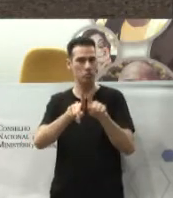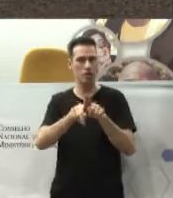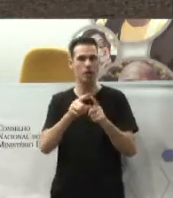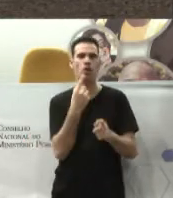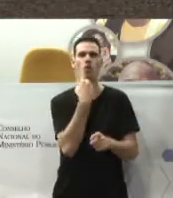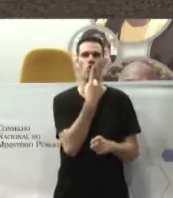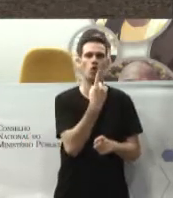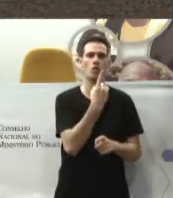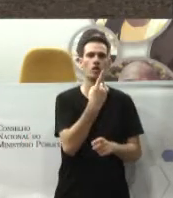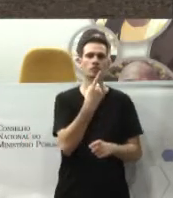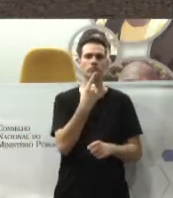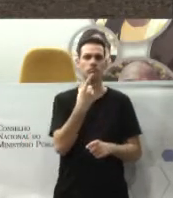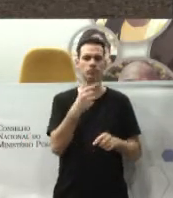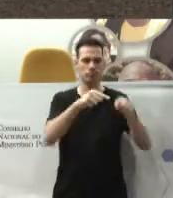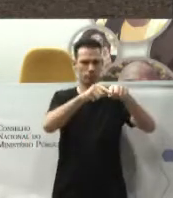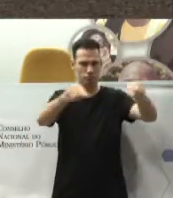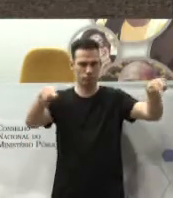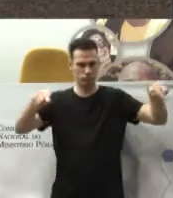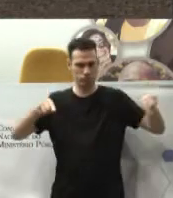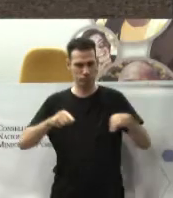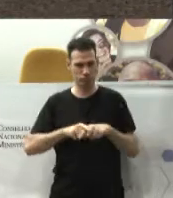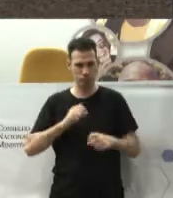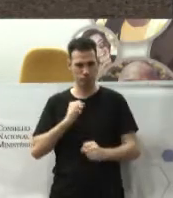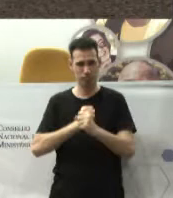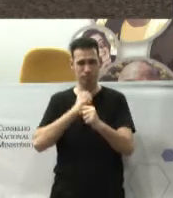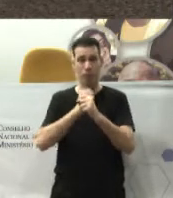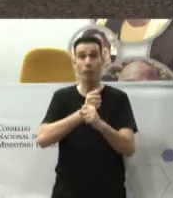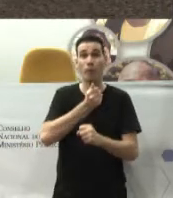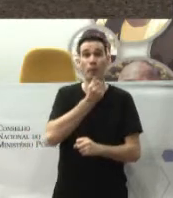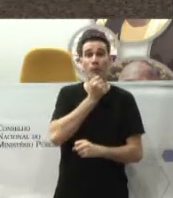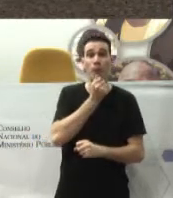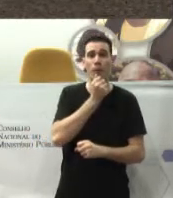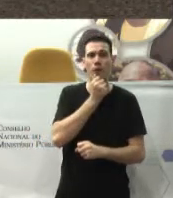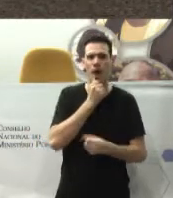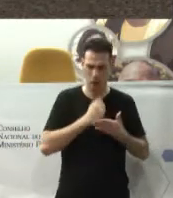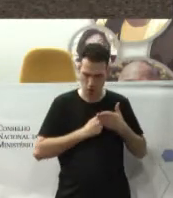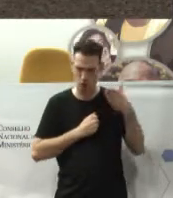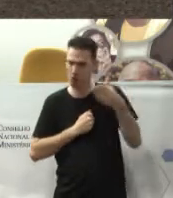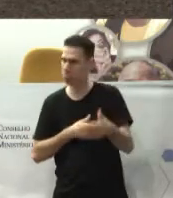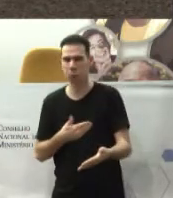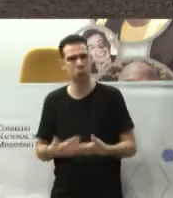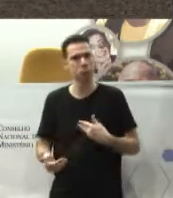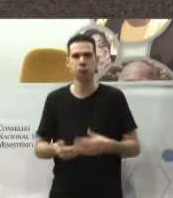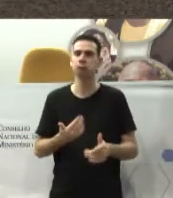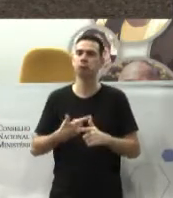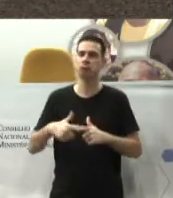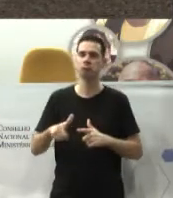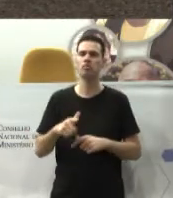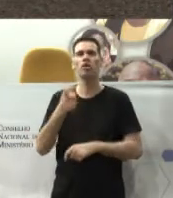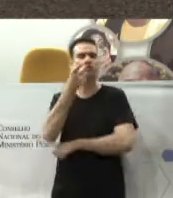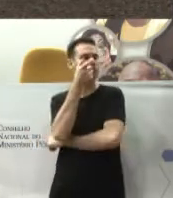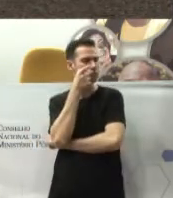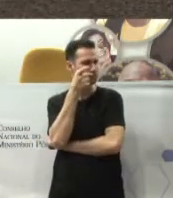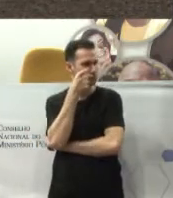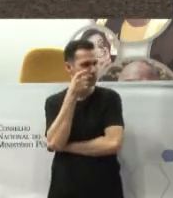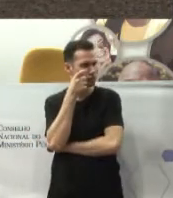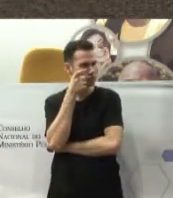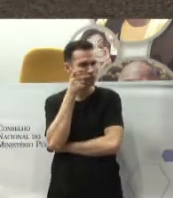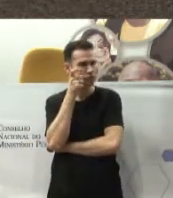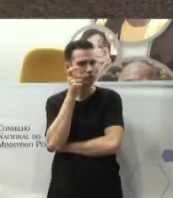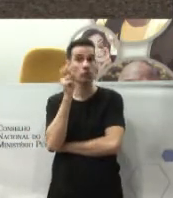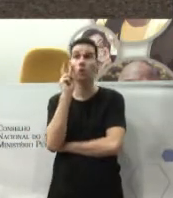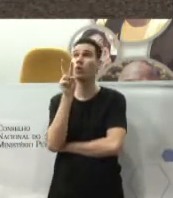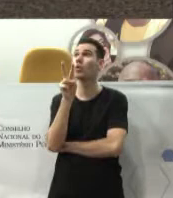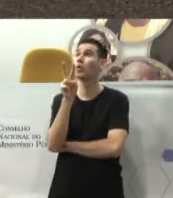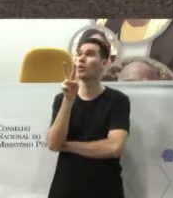no canteiro de obras dos leitos de UTI. Porque esse canteiro de obras é interessante, que quando você está lá dentro, você